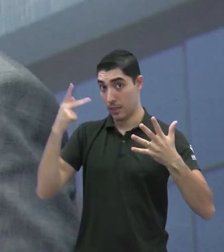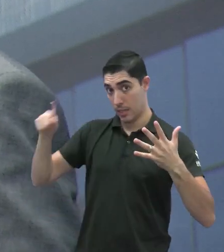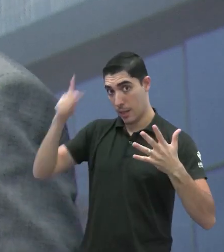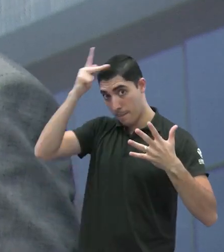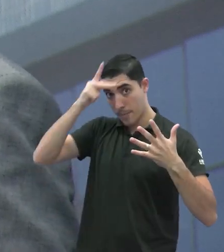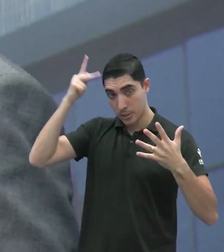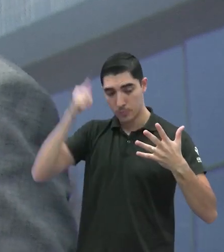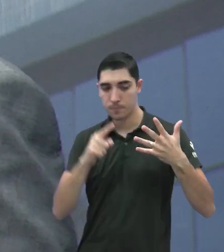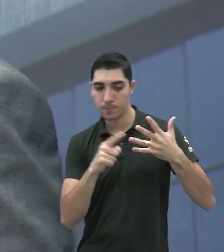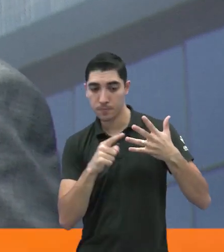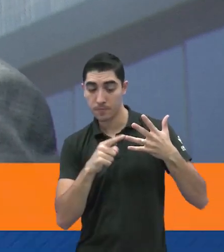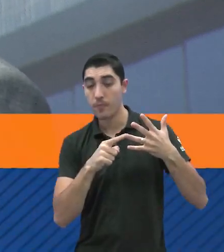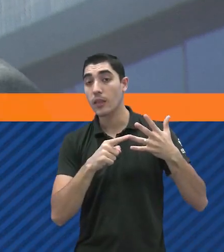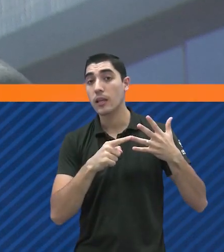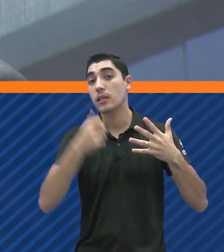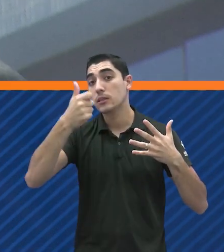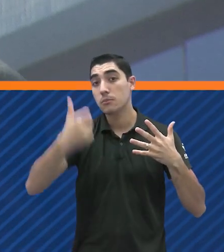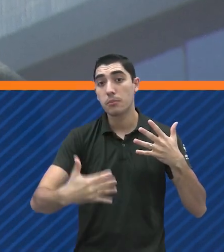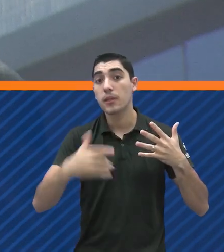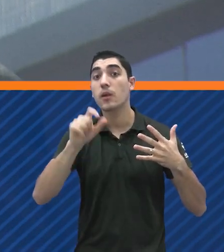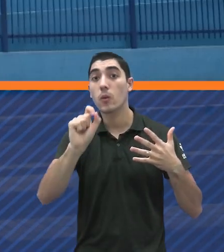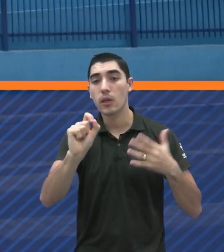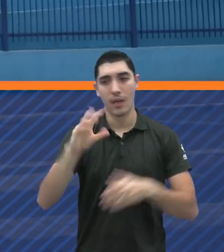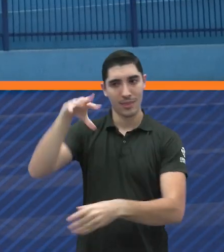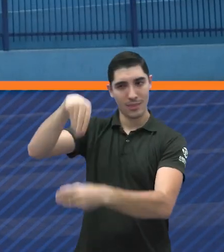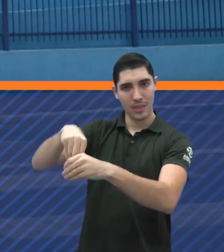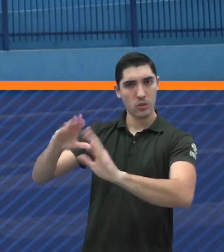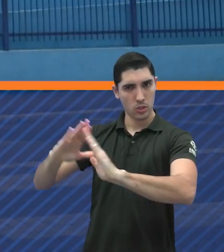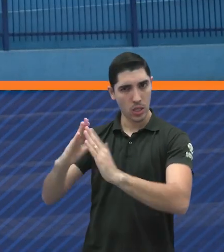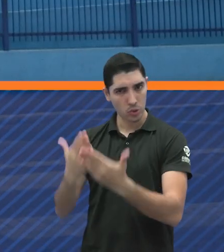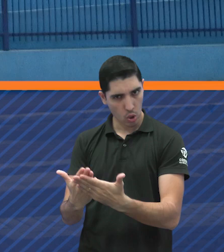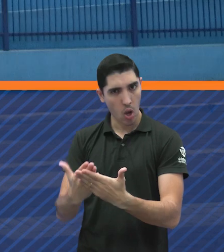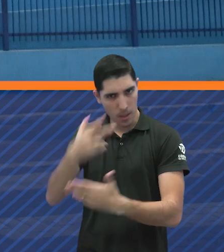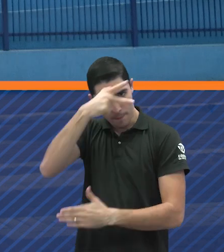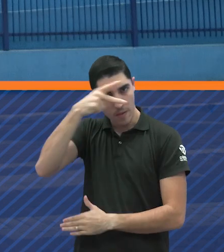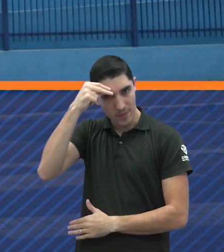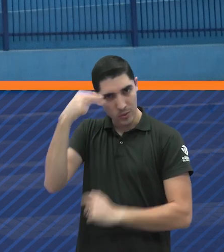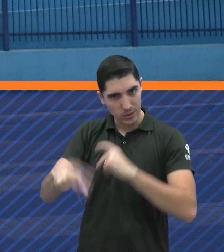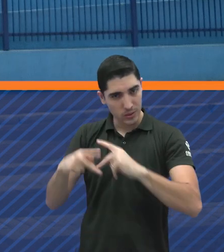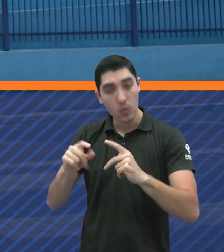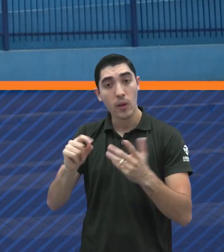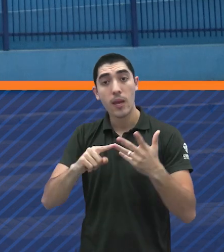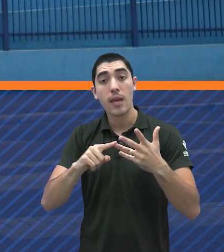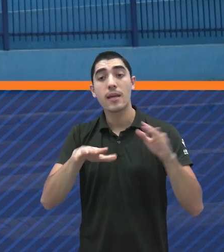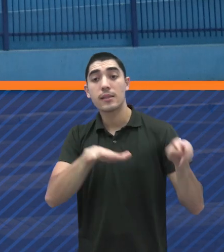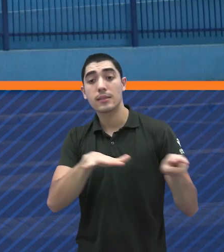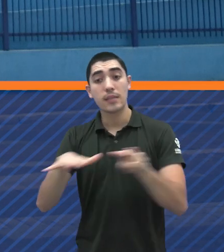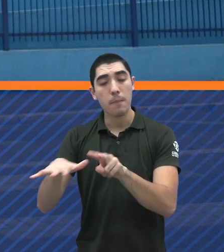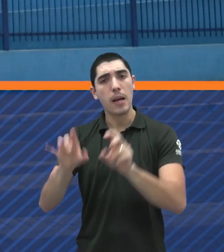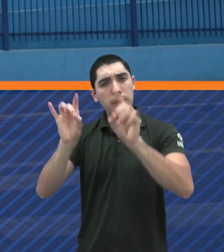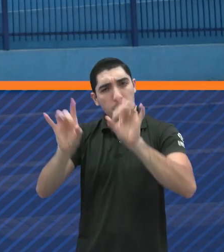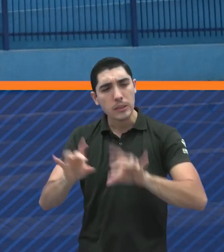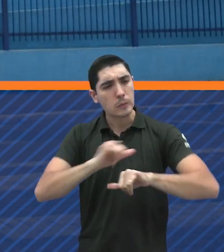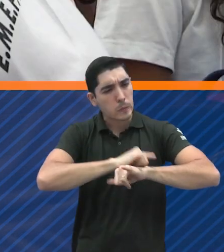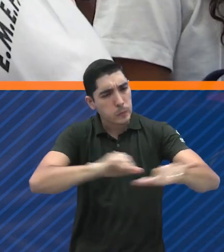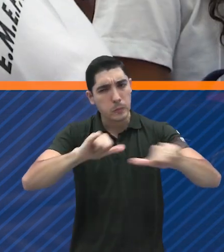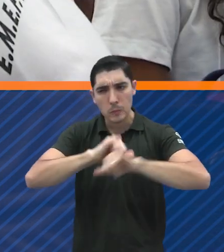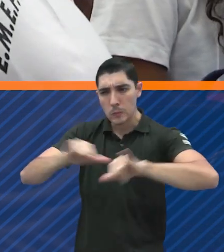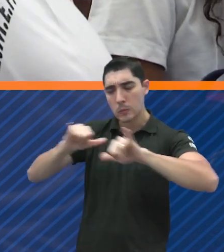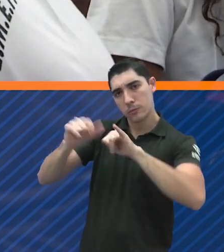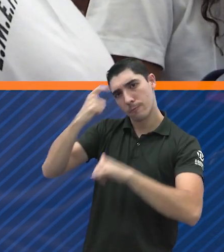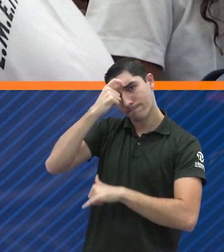Fernando Petit. A primeira matéria pretende implantar nas escolas públicas da cidade a semana de ações e campanhas